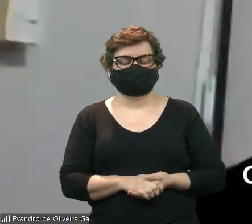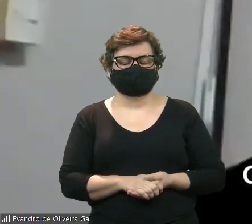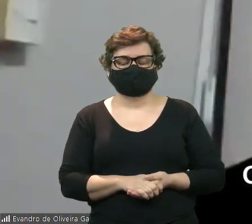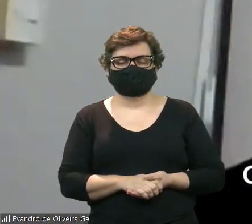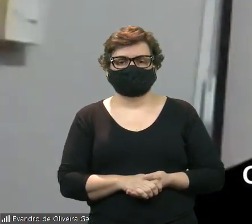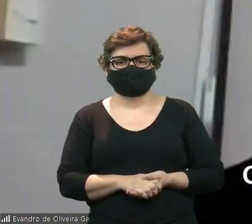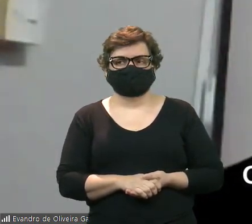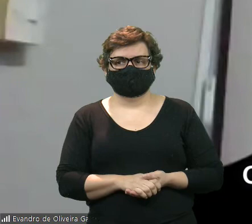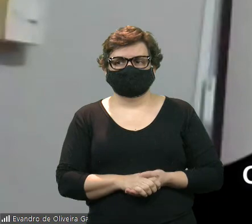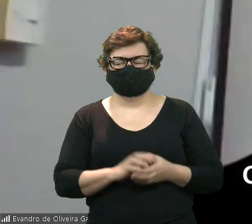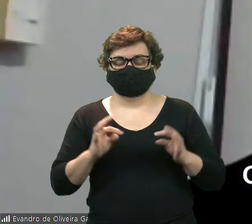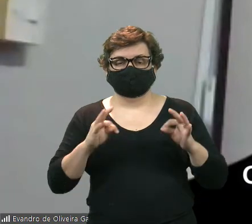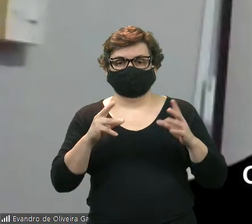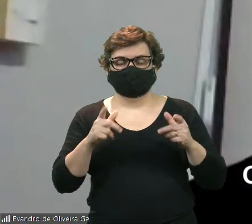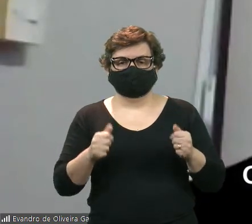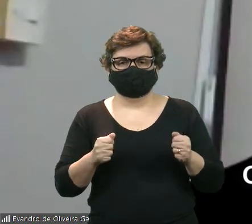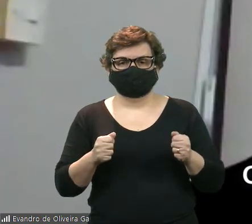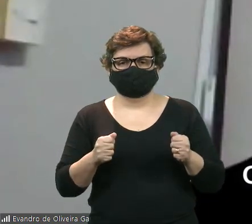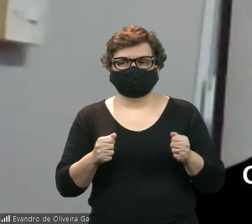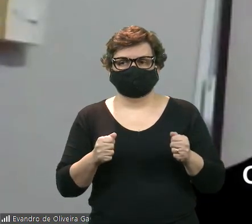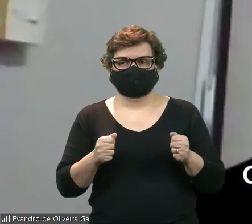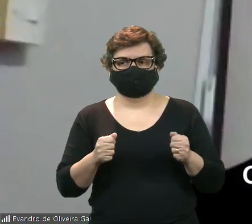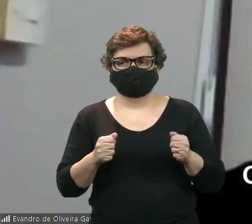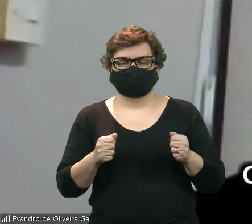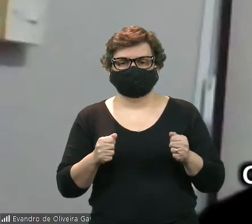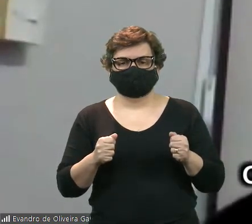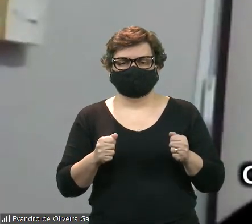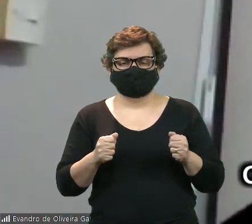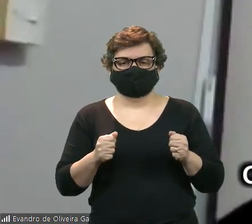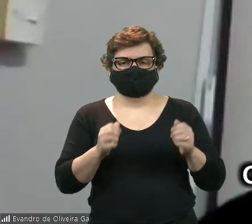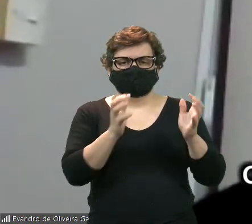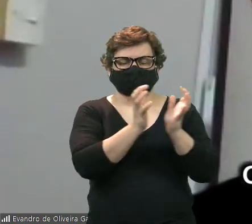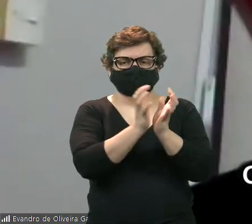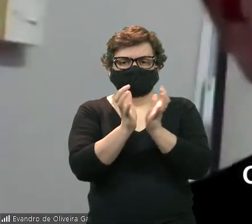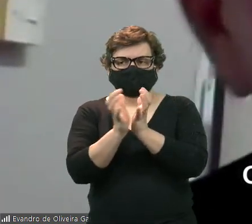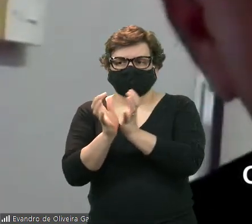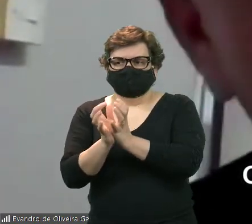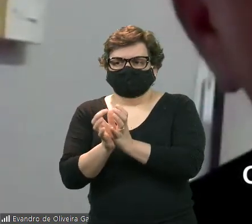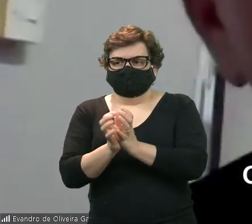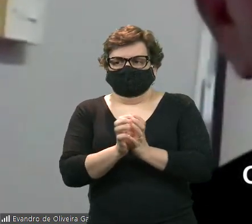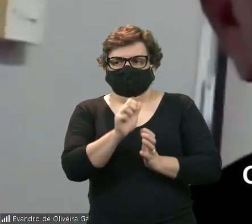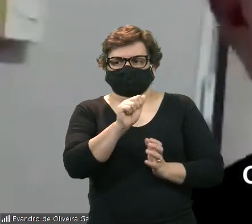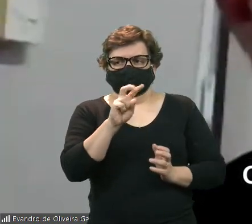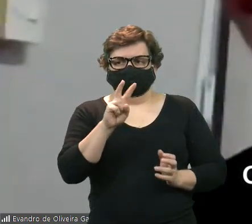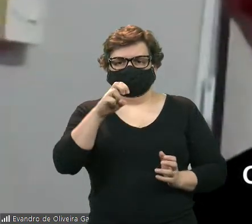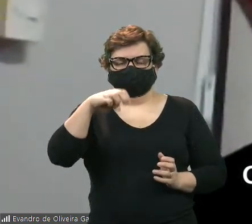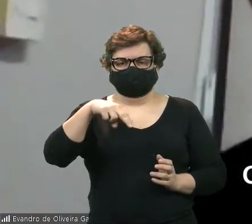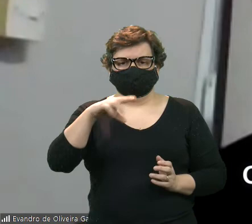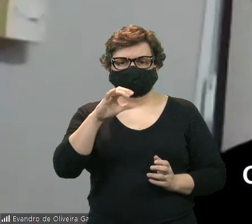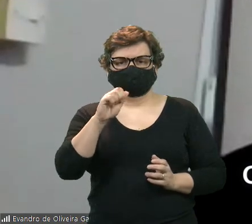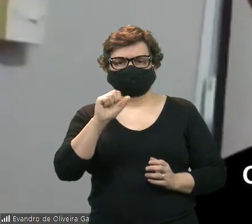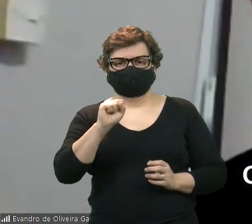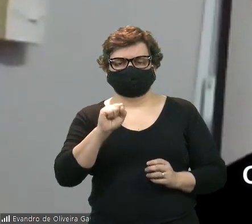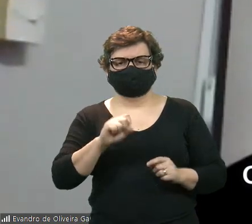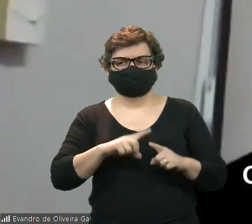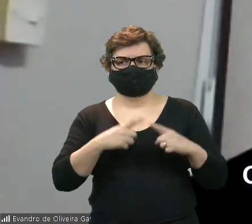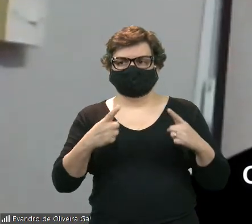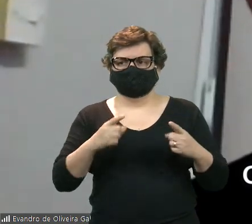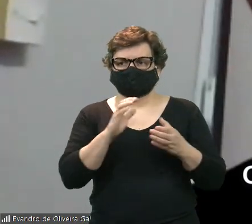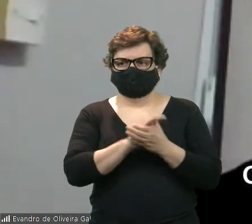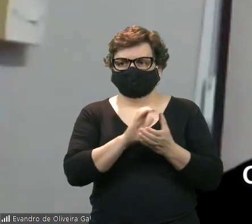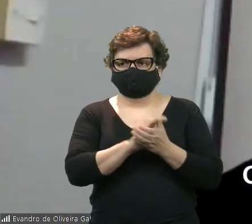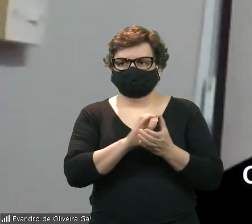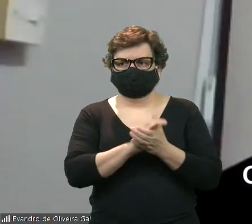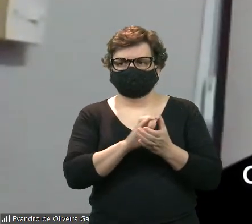toda a região da área rural do distrito de Avencas. Mas parabenizo aqui, enfim, toda a equipe